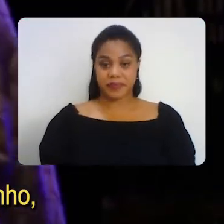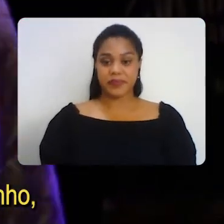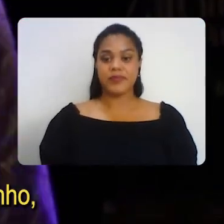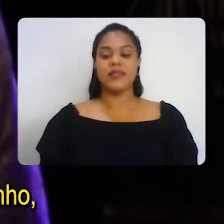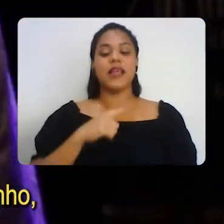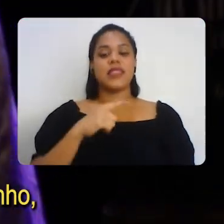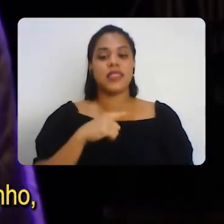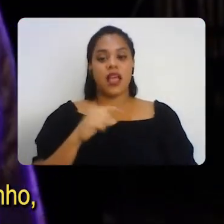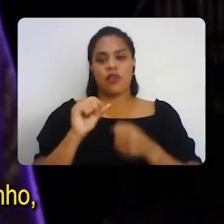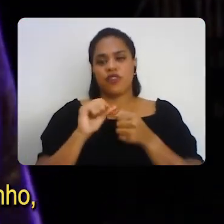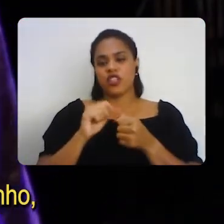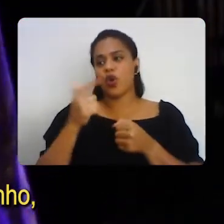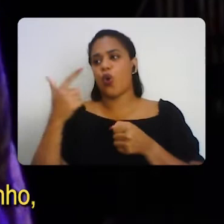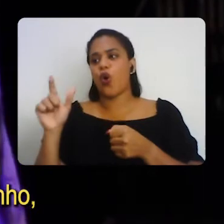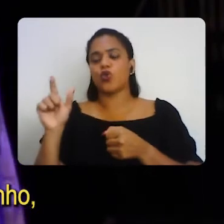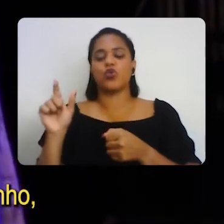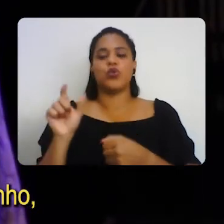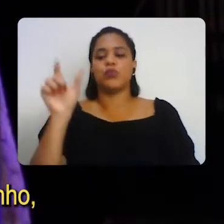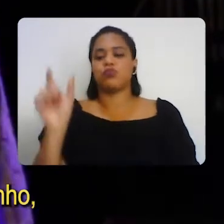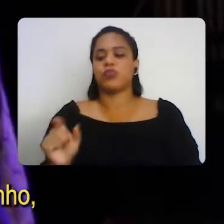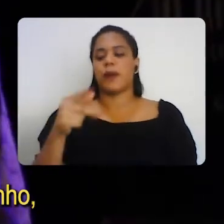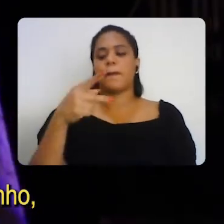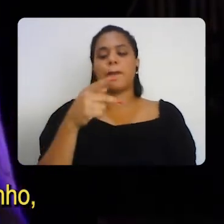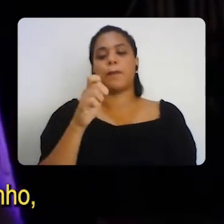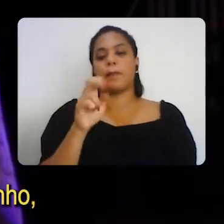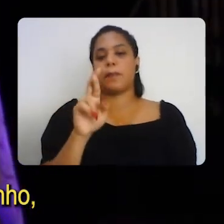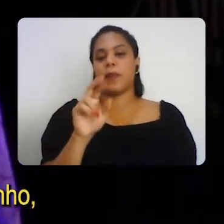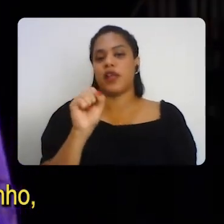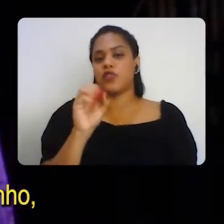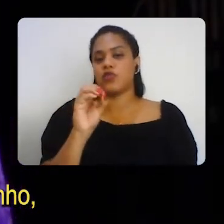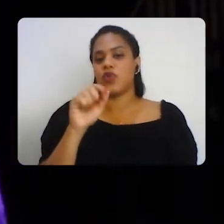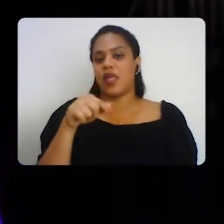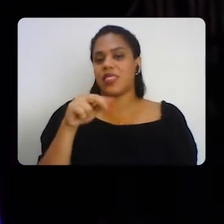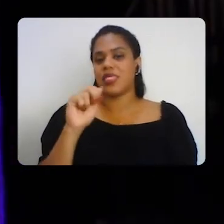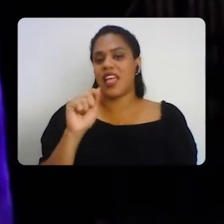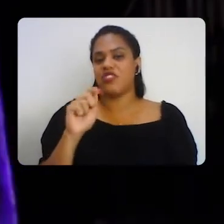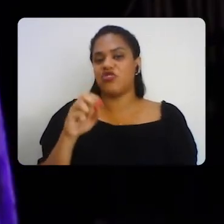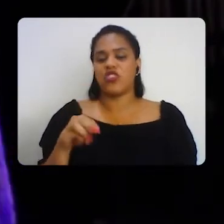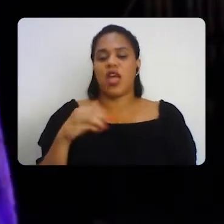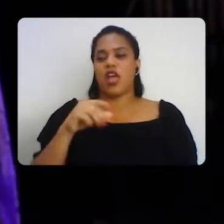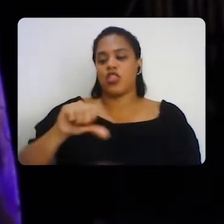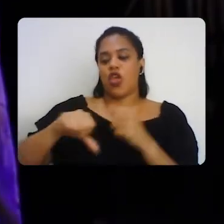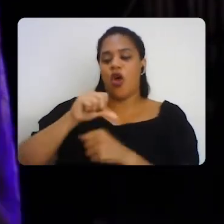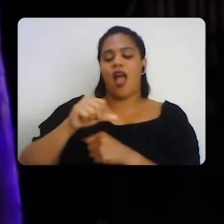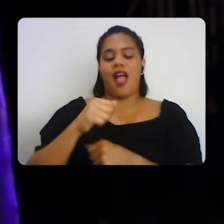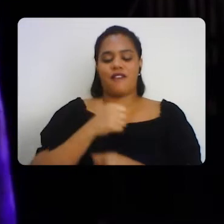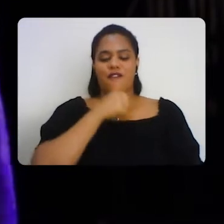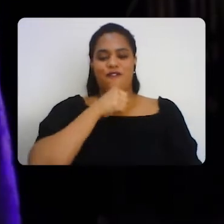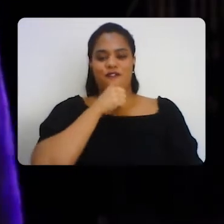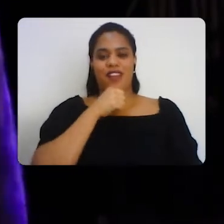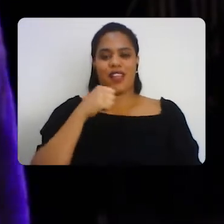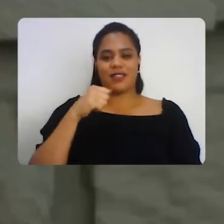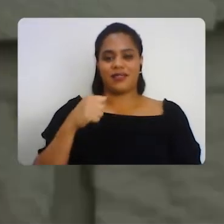Foi chegar um momento em que eu faço uma outra personagem que não é Zinho, que é uma velha, distante em mim, em idade, né,